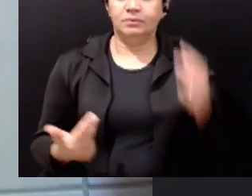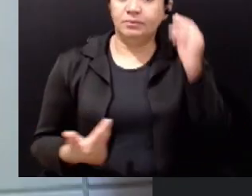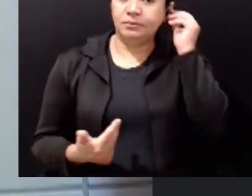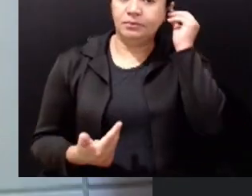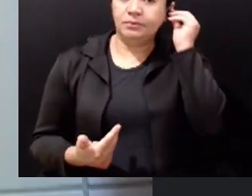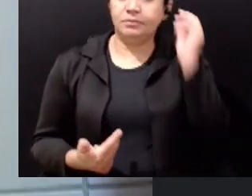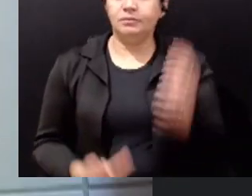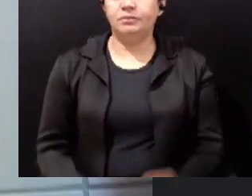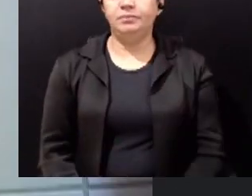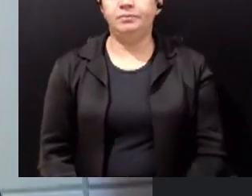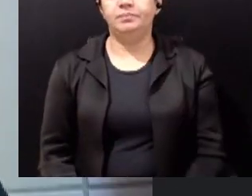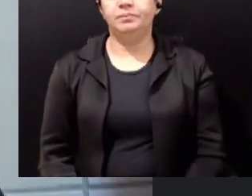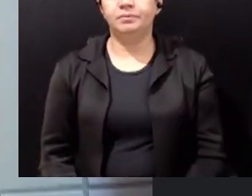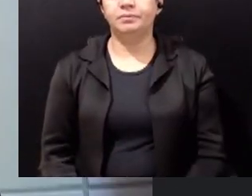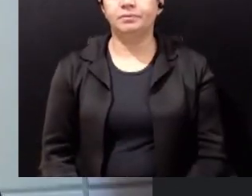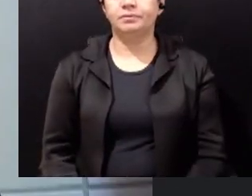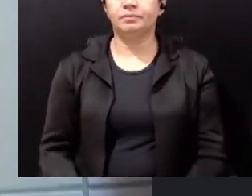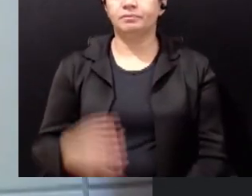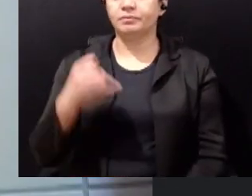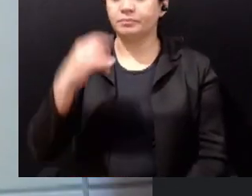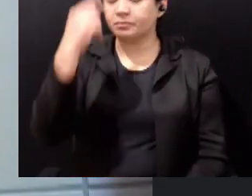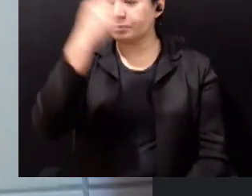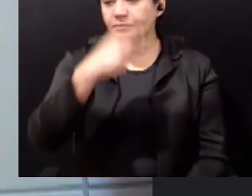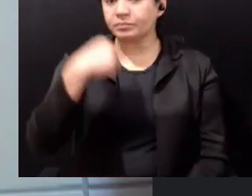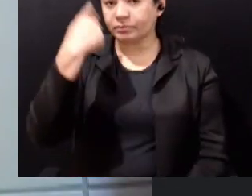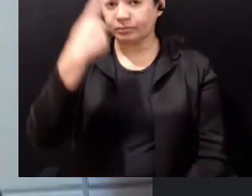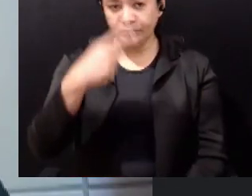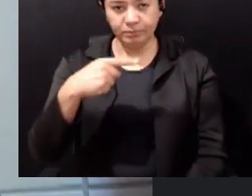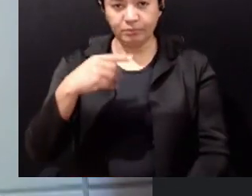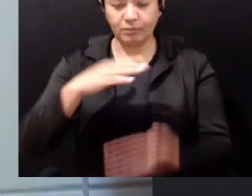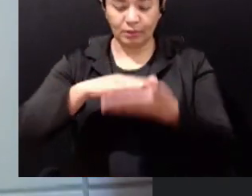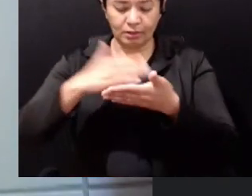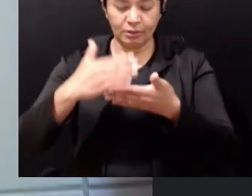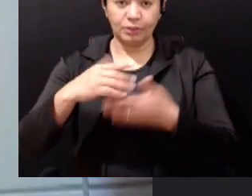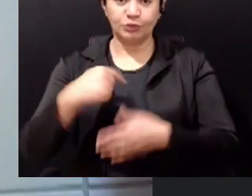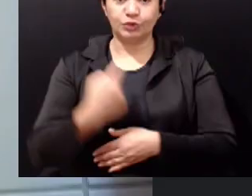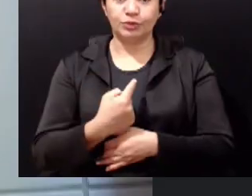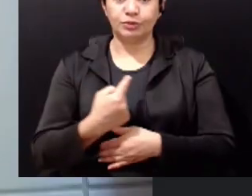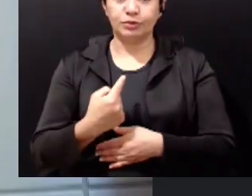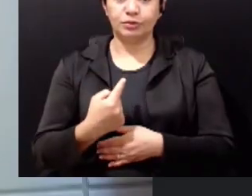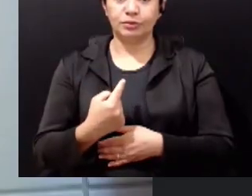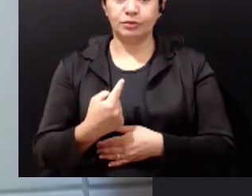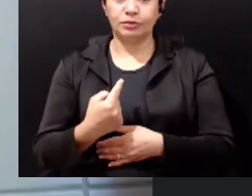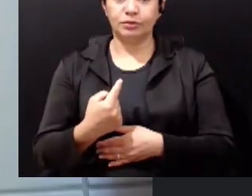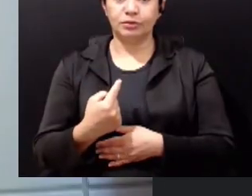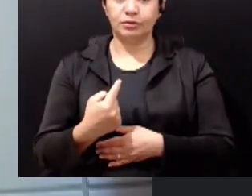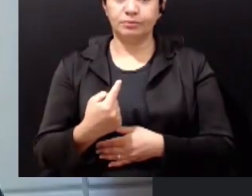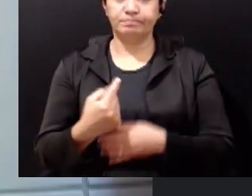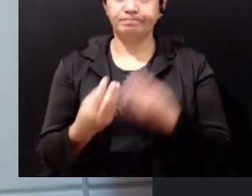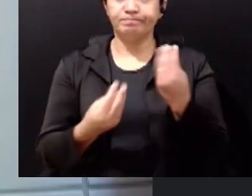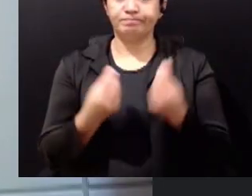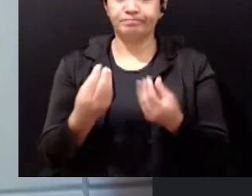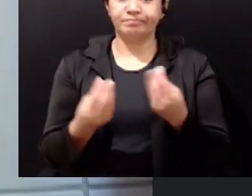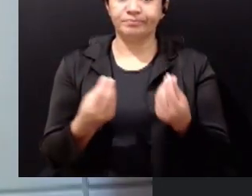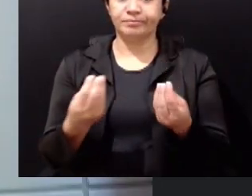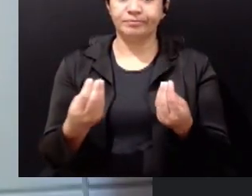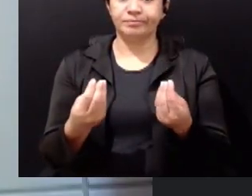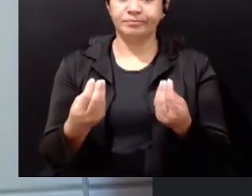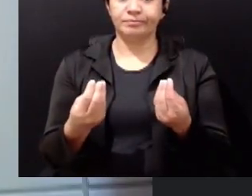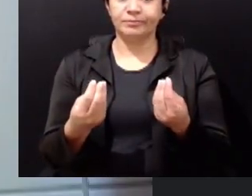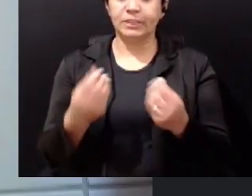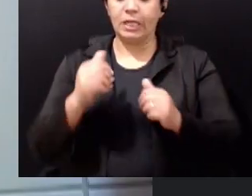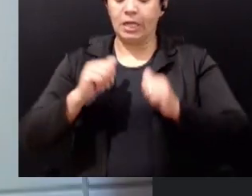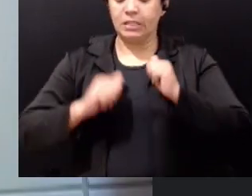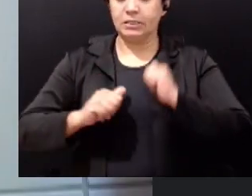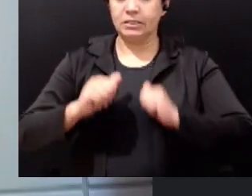igual passar várias horas ali, às vezes a gente, né, como é que eu falo, assim, no sentido de ansiedade também,